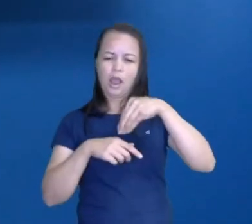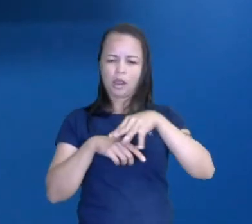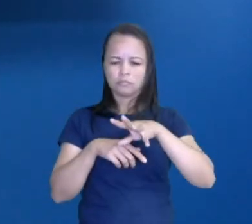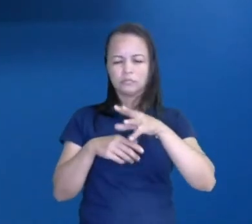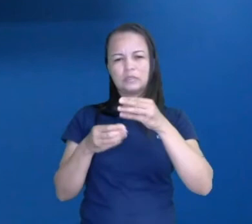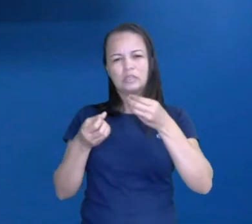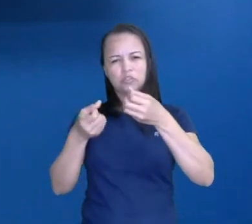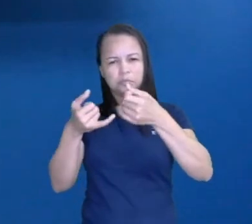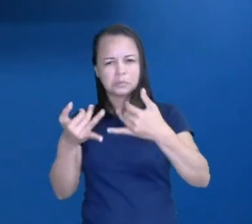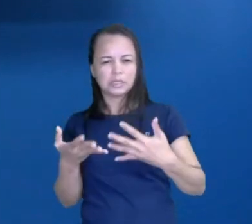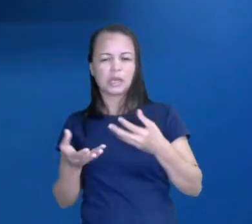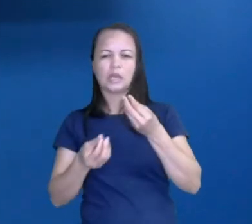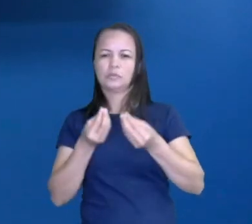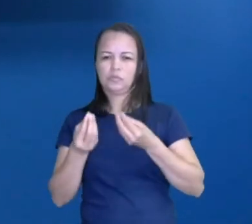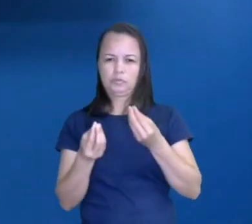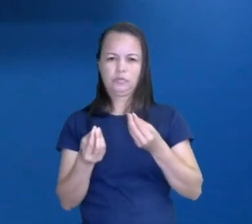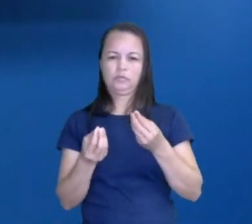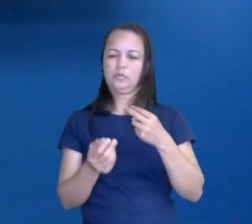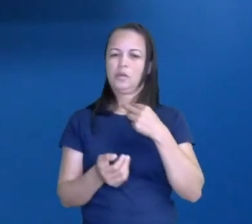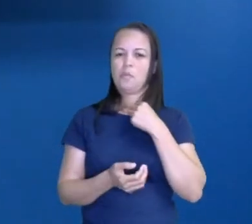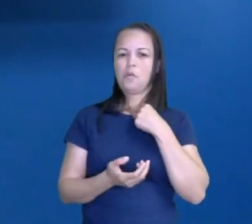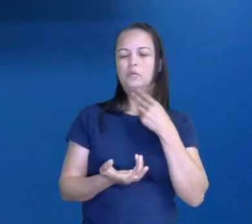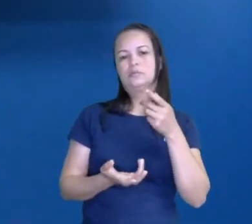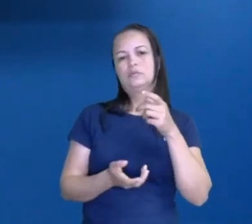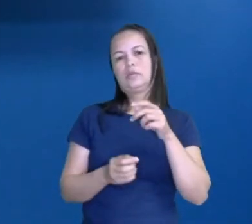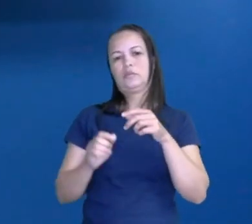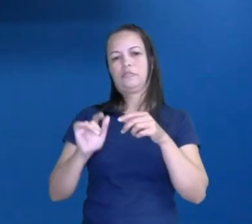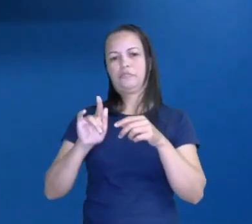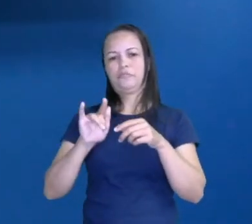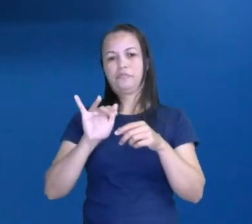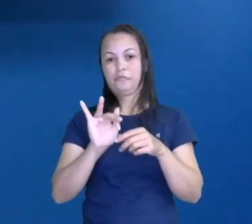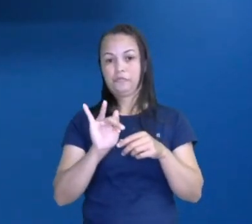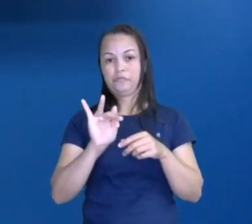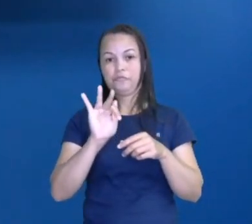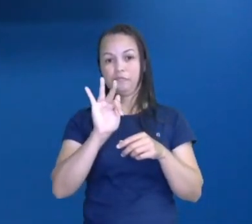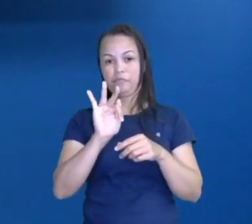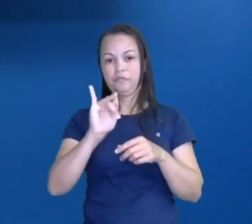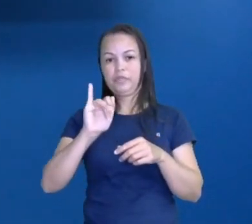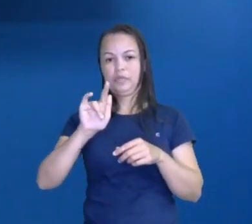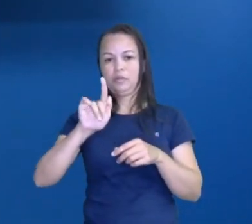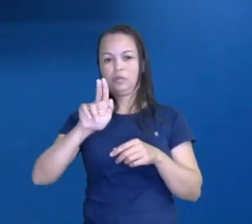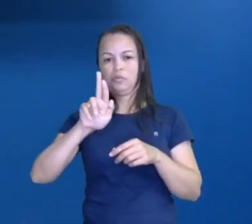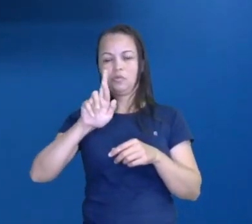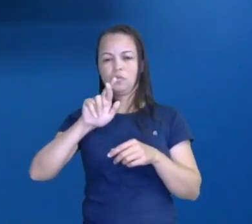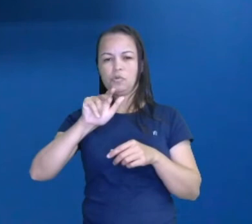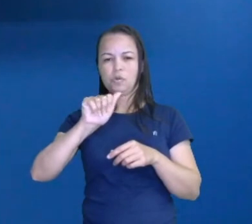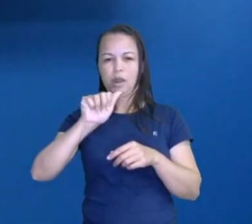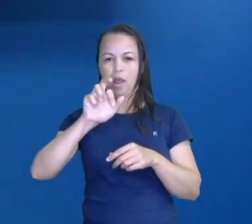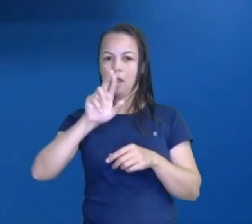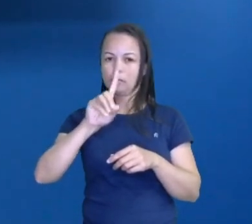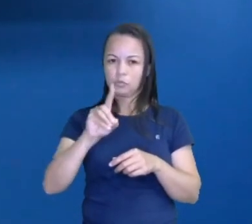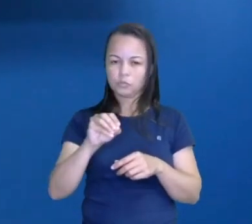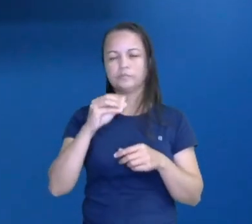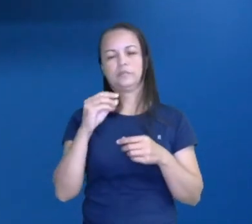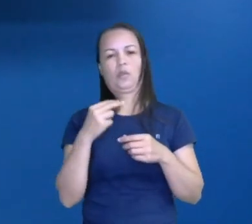se está orientando, não pode ser utilizado em sentido figurado jamais, viu, gente? Jamais.